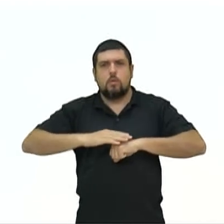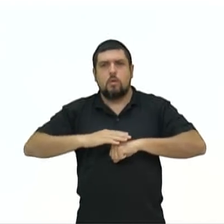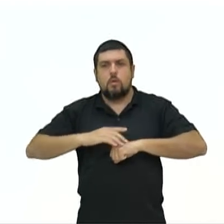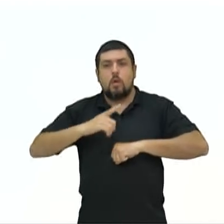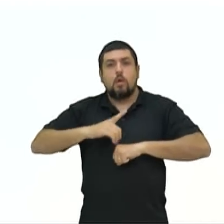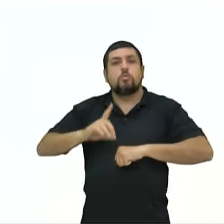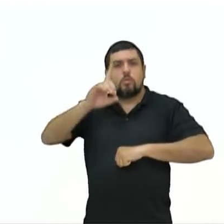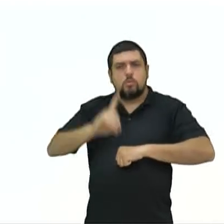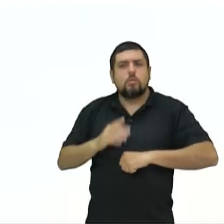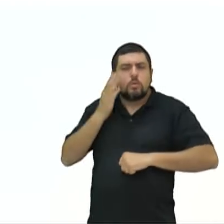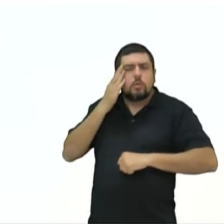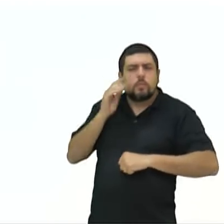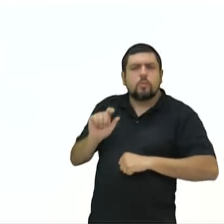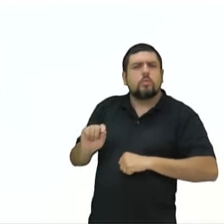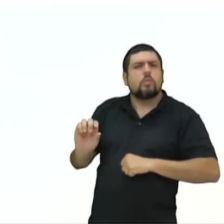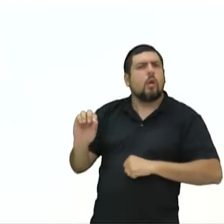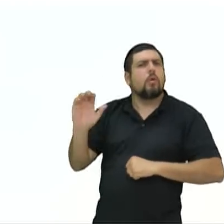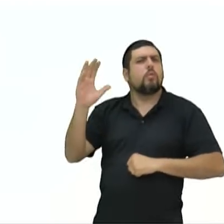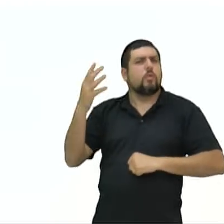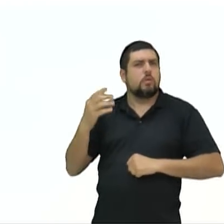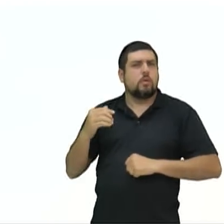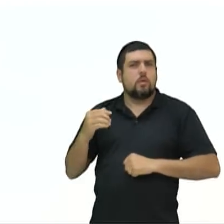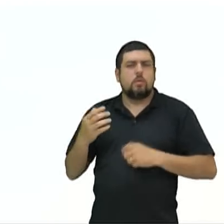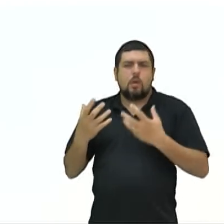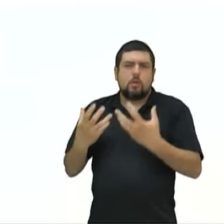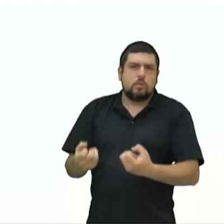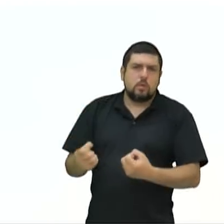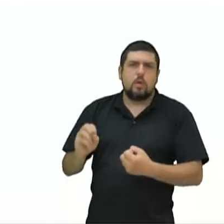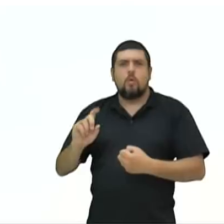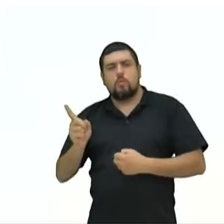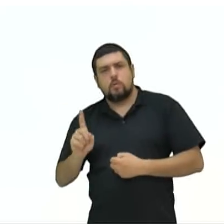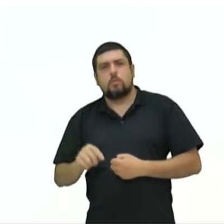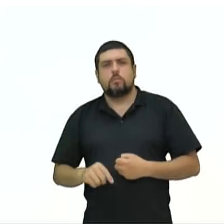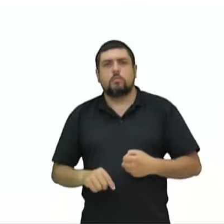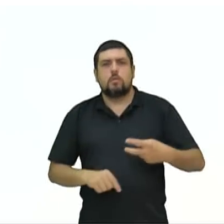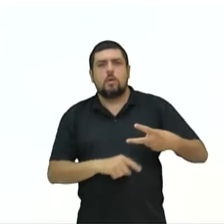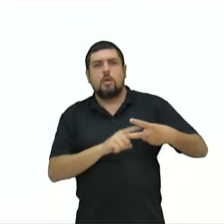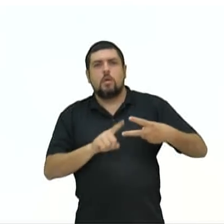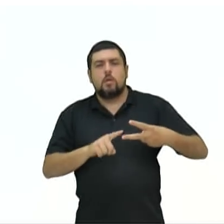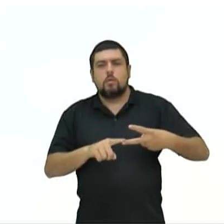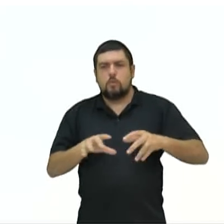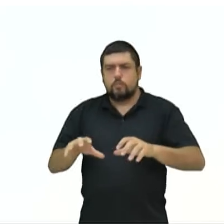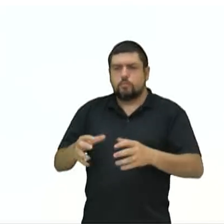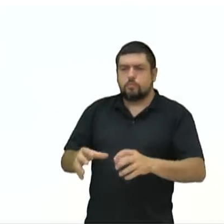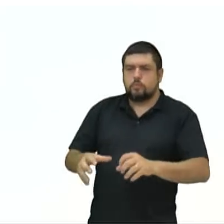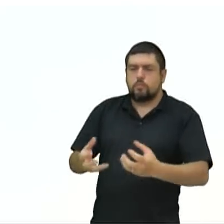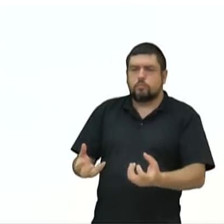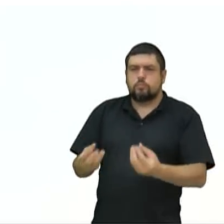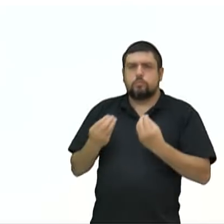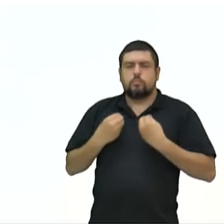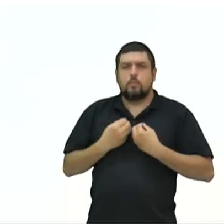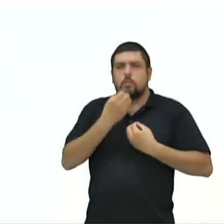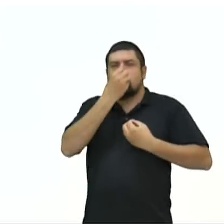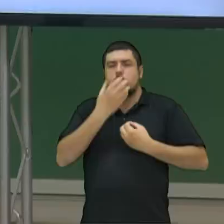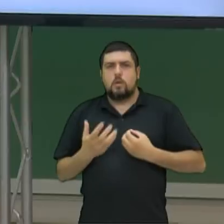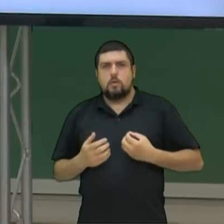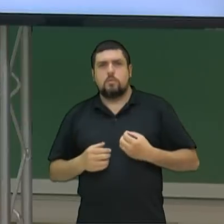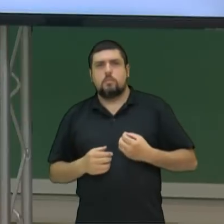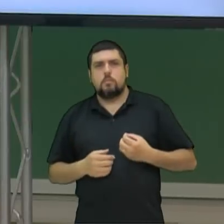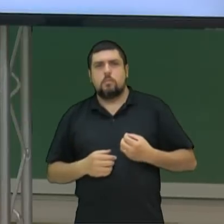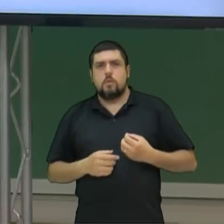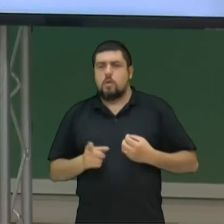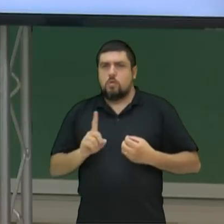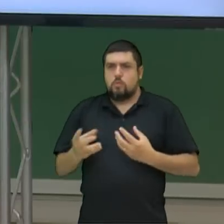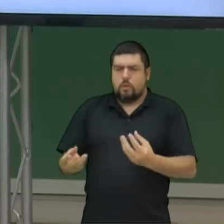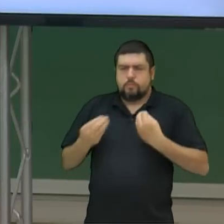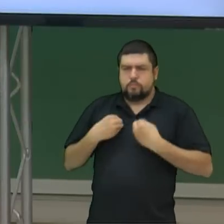está acontecendo e direito de aceitar ou não participar, né? Da beneficência, que é fazer o bem, né? Não maleficência,